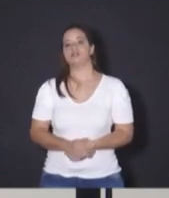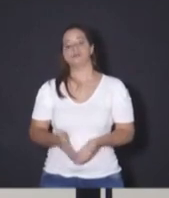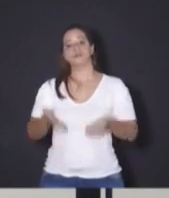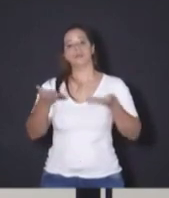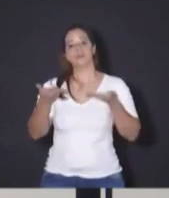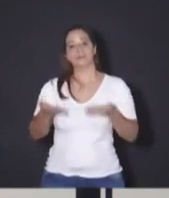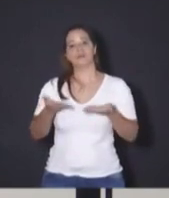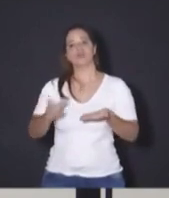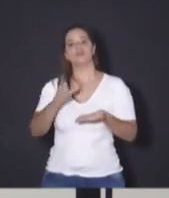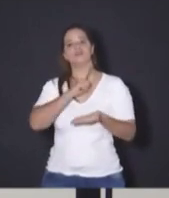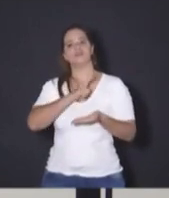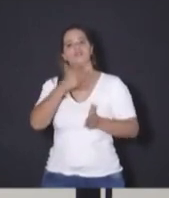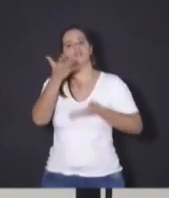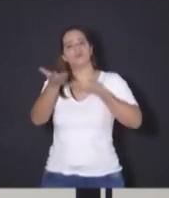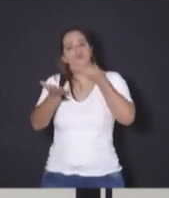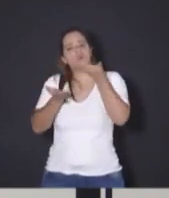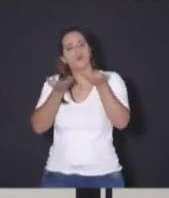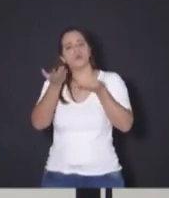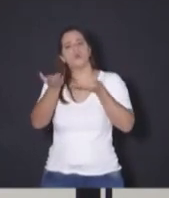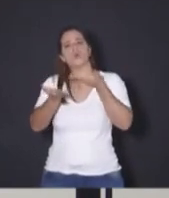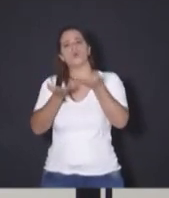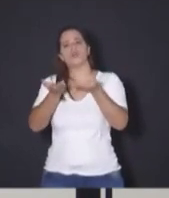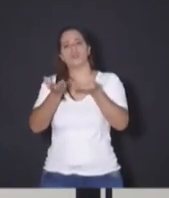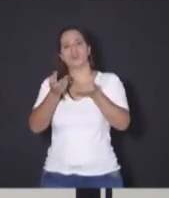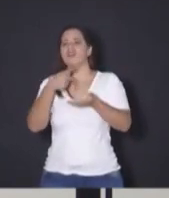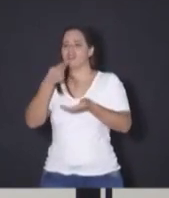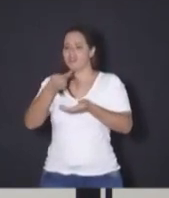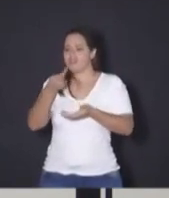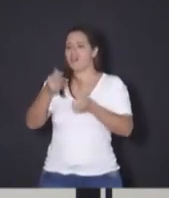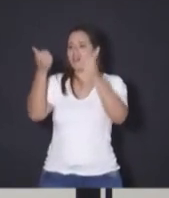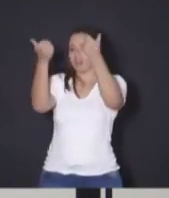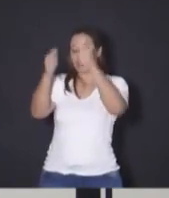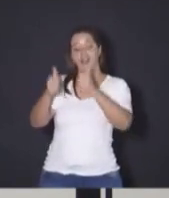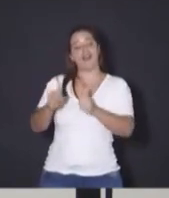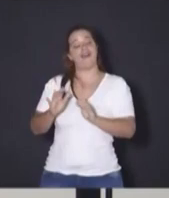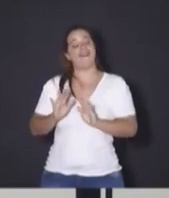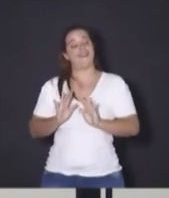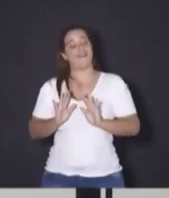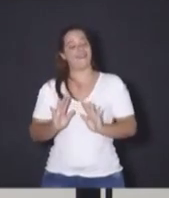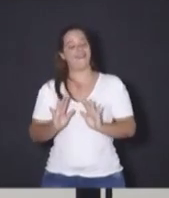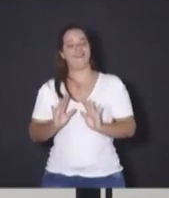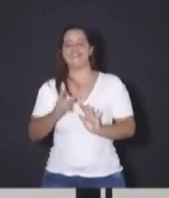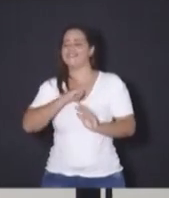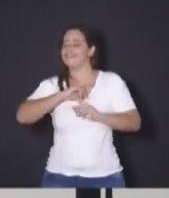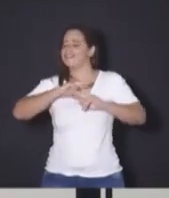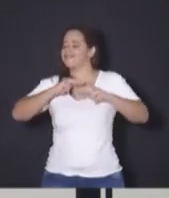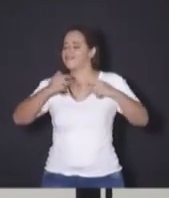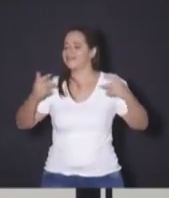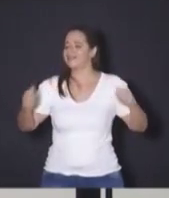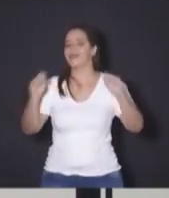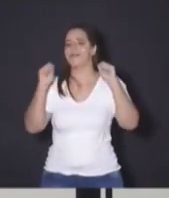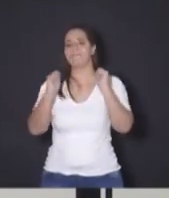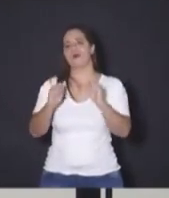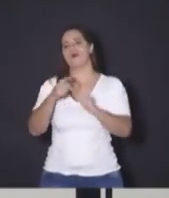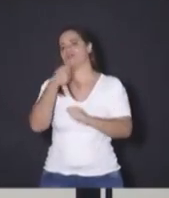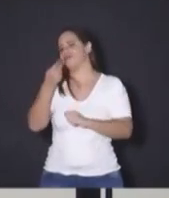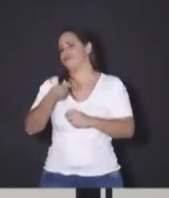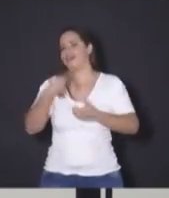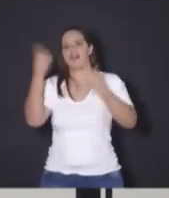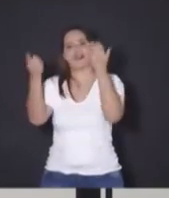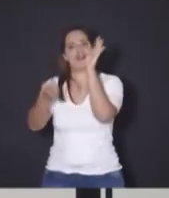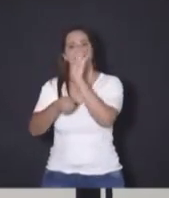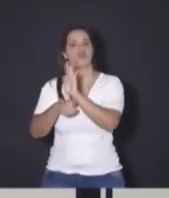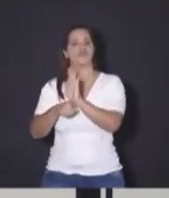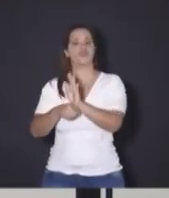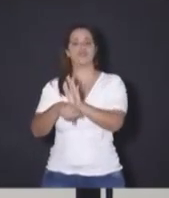Então, tem que ter esse cuidado. Quer falar sobre candomblé? Ah, tem tanta coisa que pode falar e ajudar.